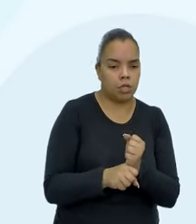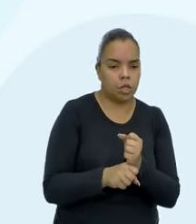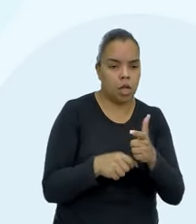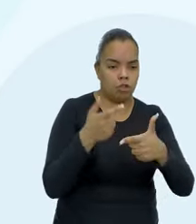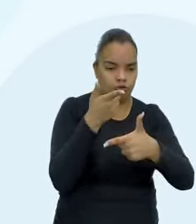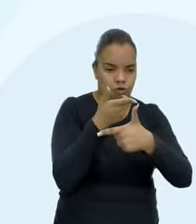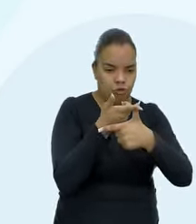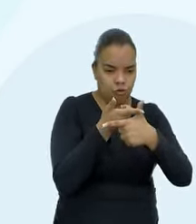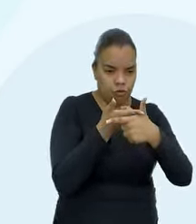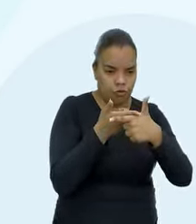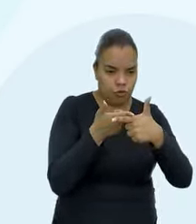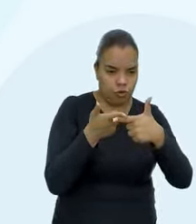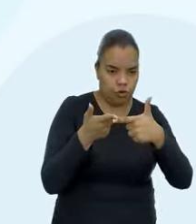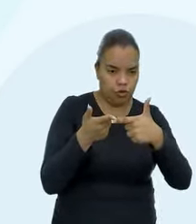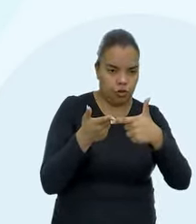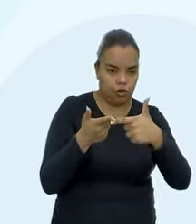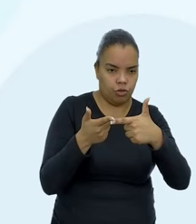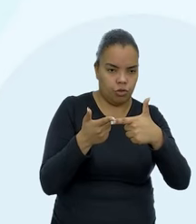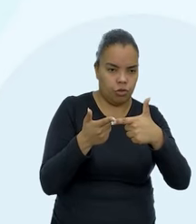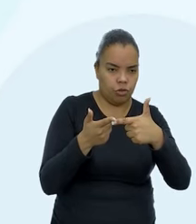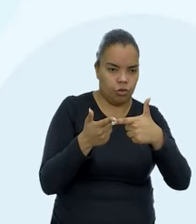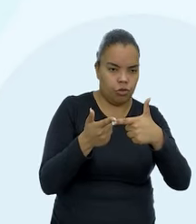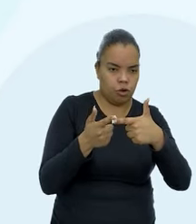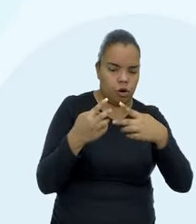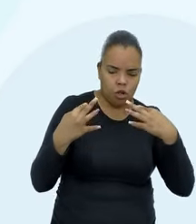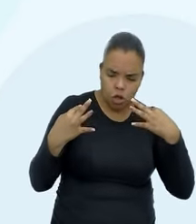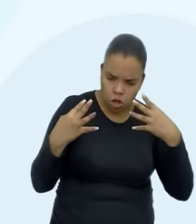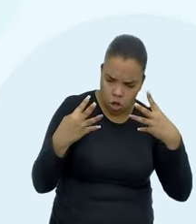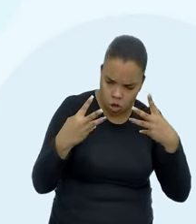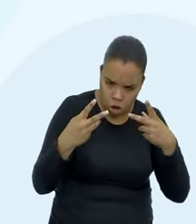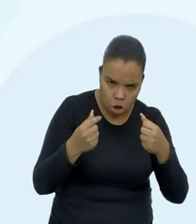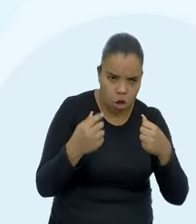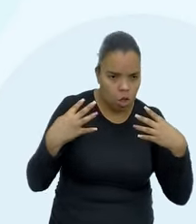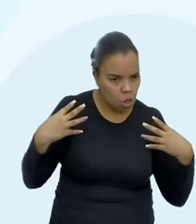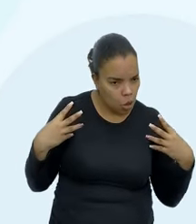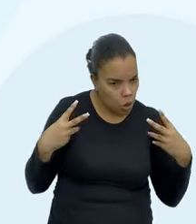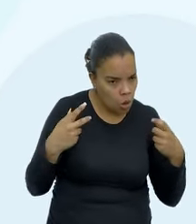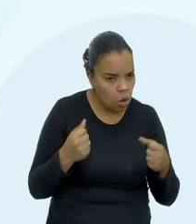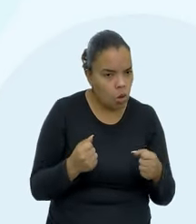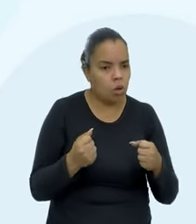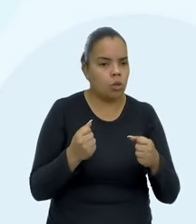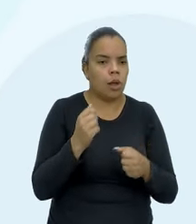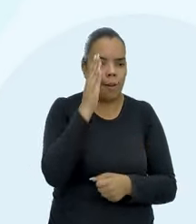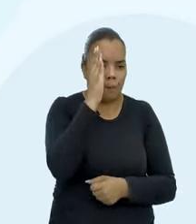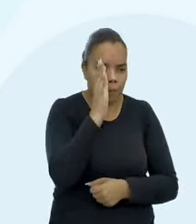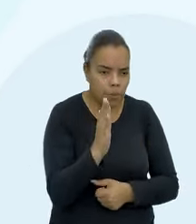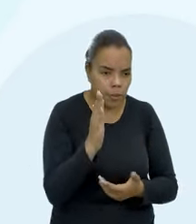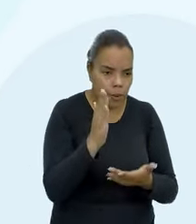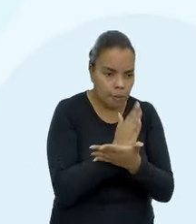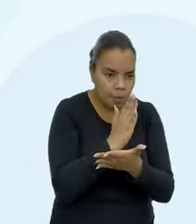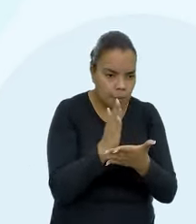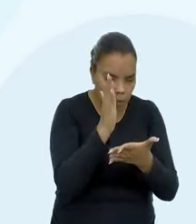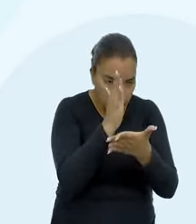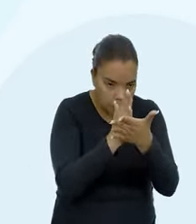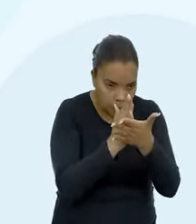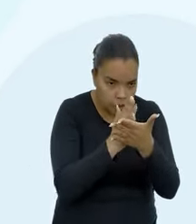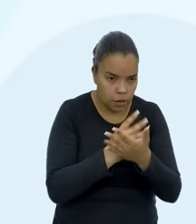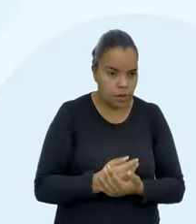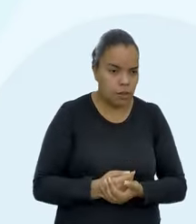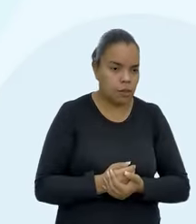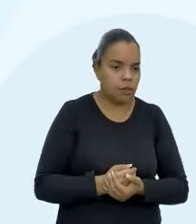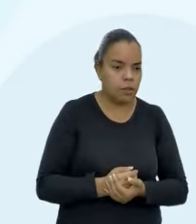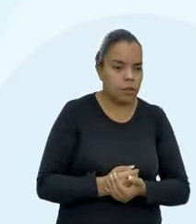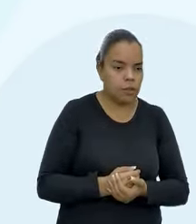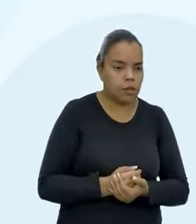dividimos a parte de um terço todos os pedaços ao meio para comparar com o meio da primeira aí